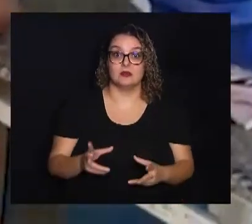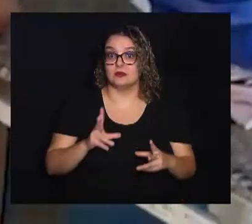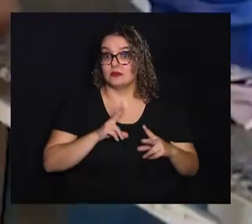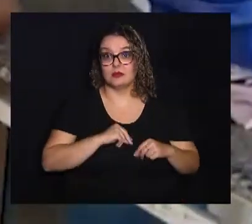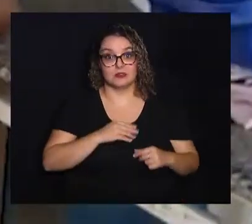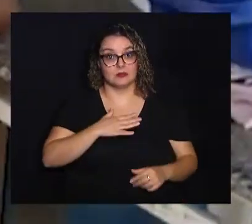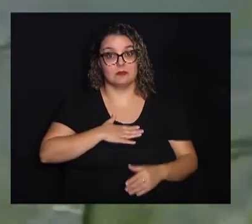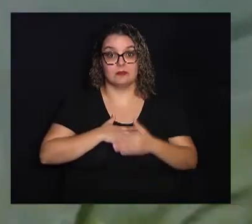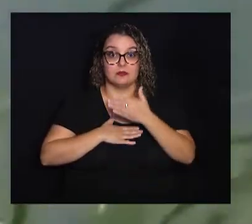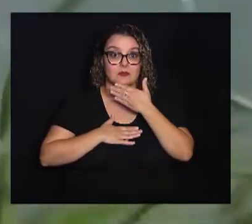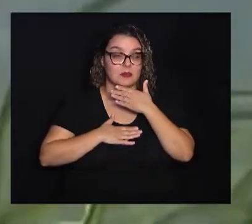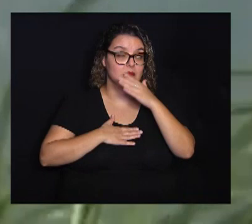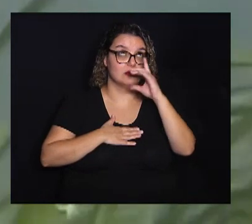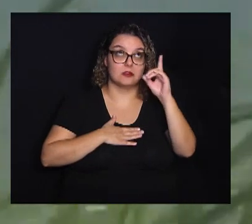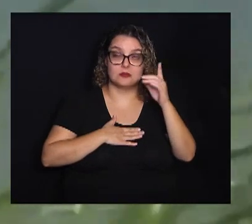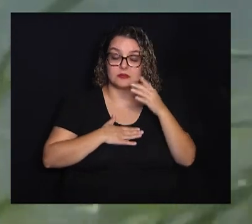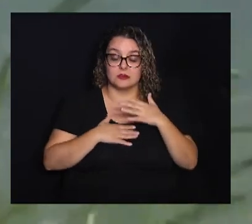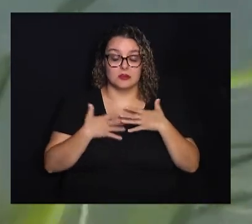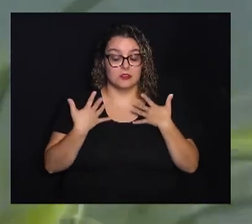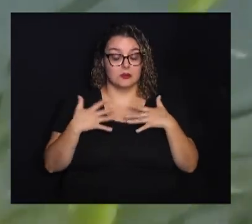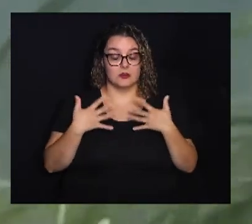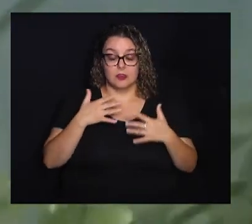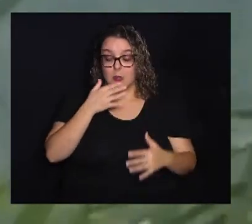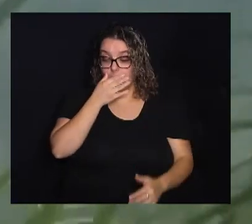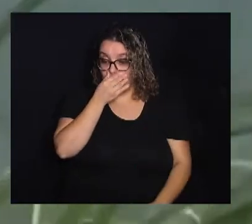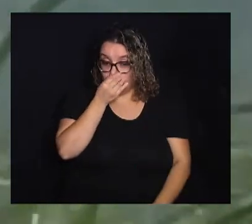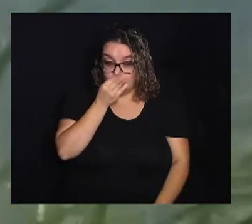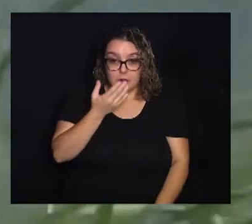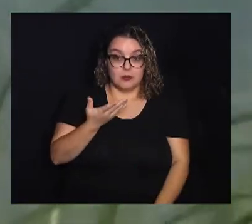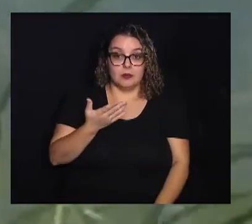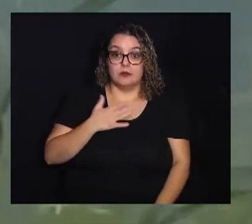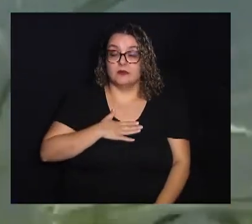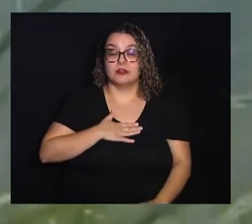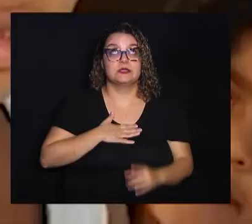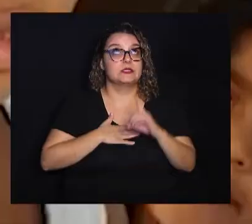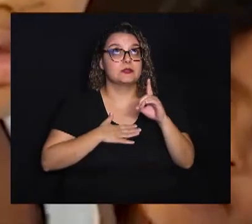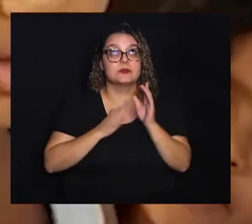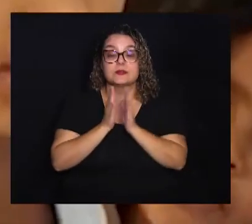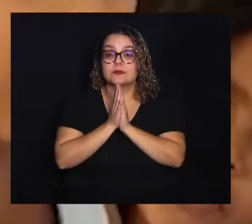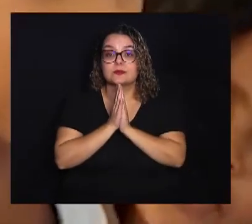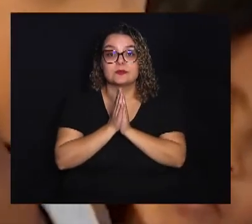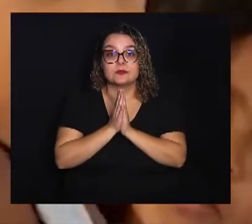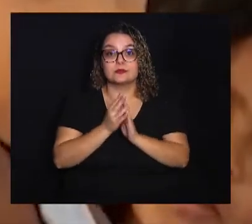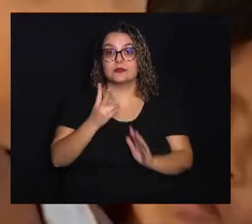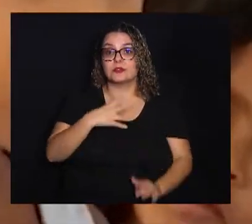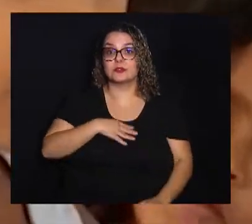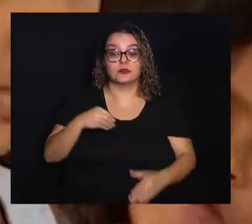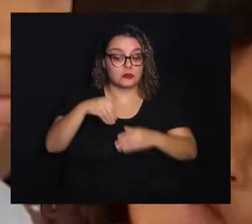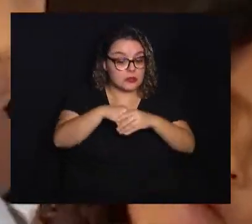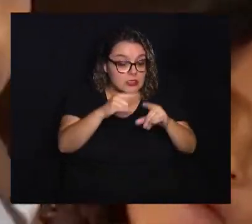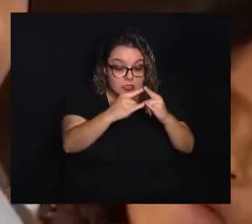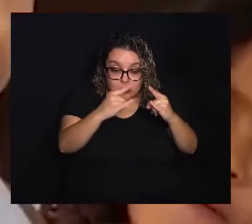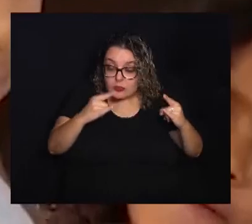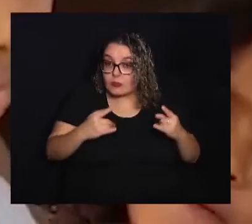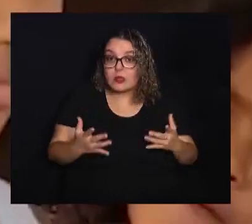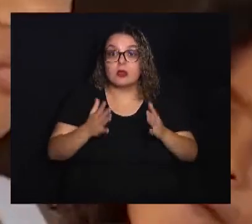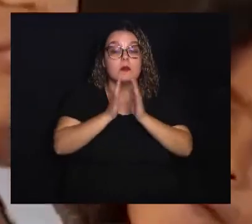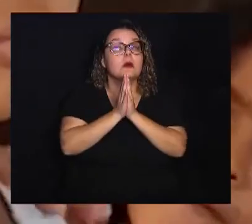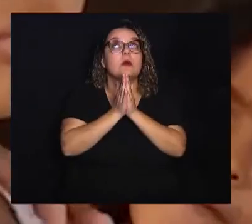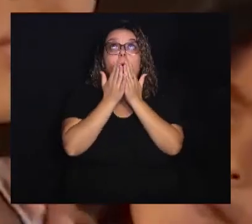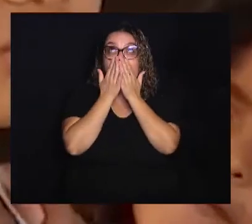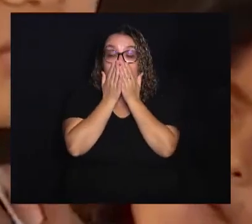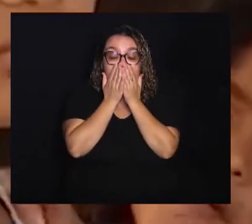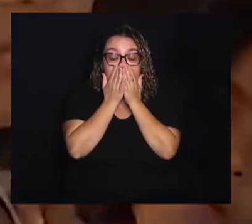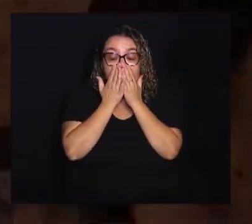Deus. E, pelo amor de Deus, meus dois filhos ali naquele barraco. E